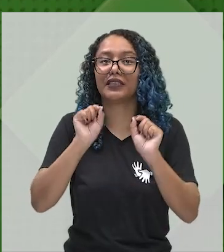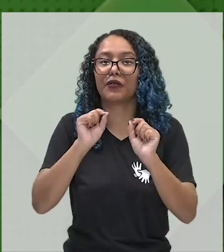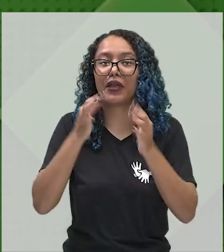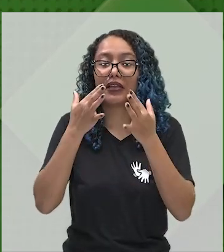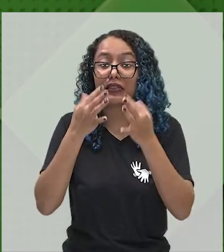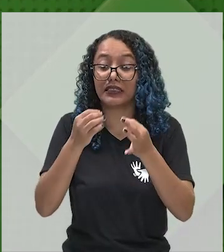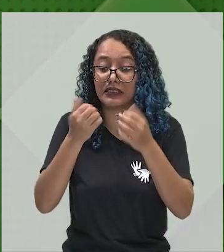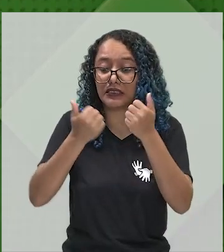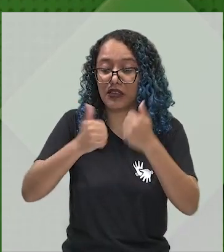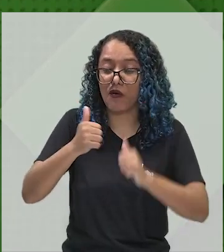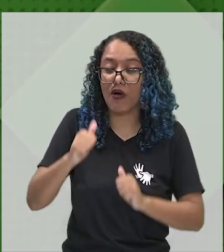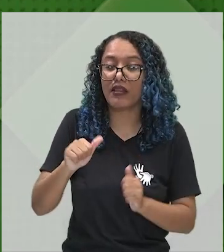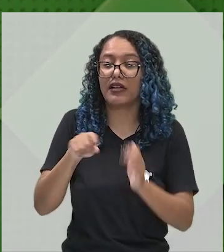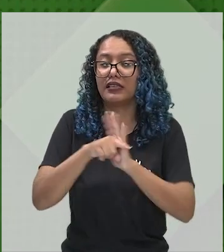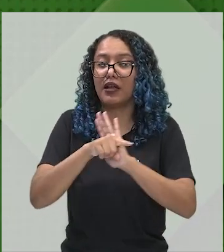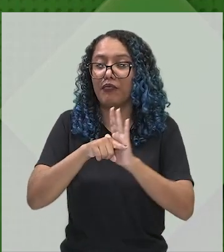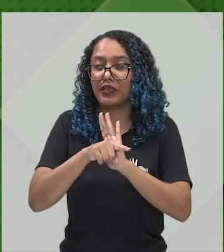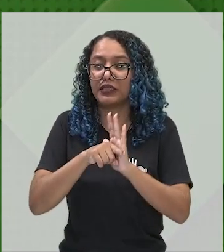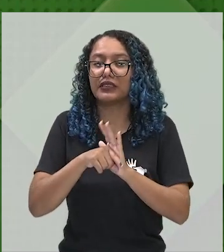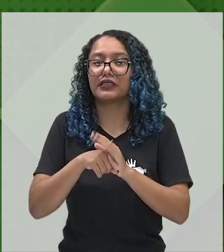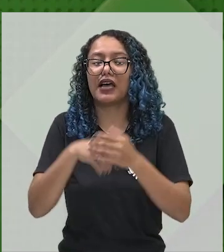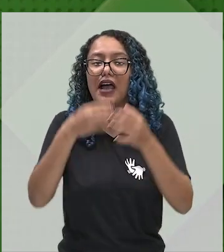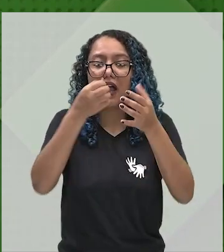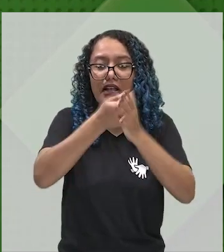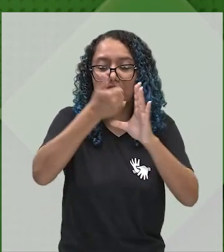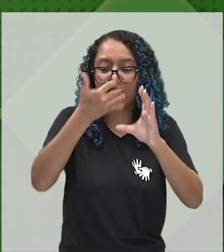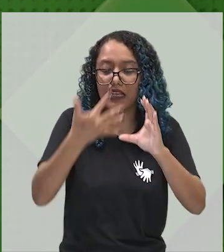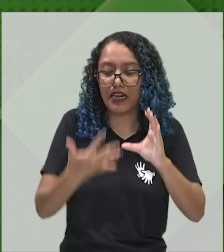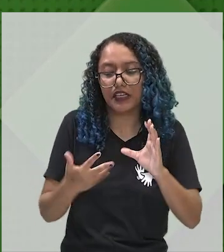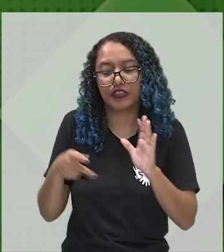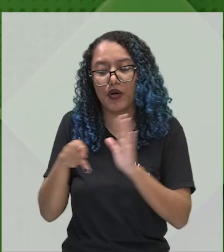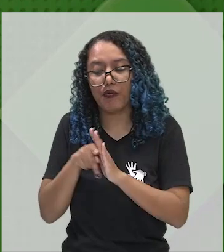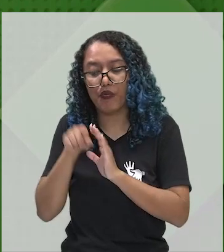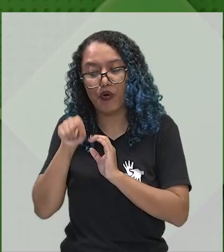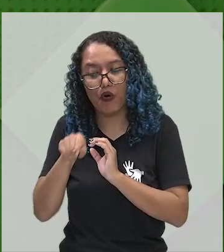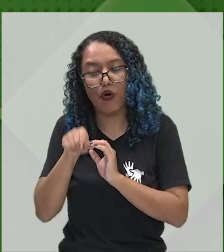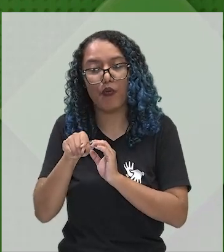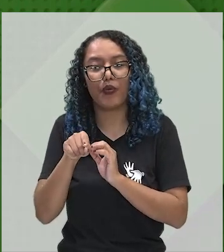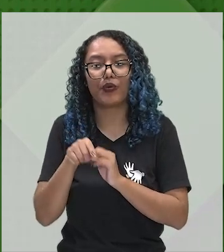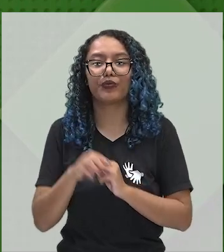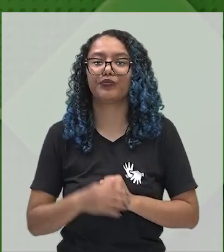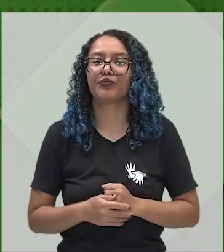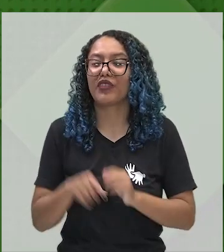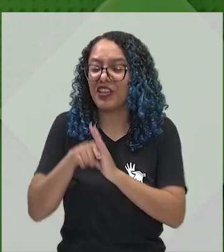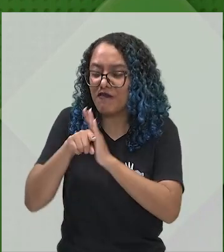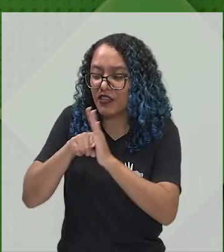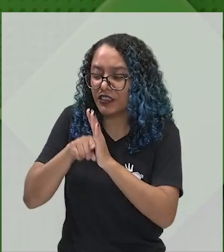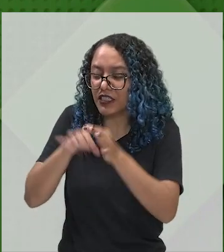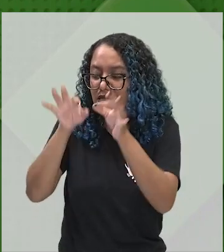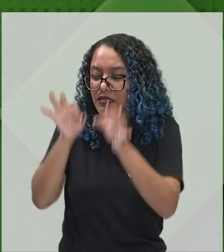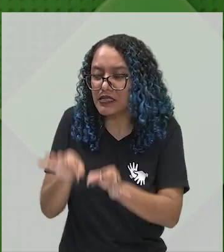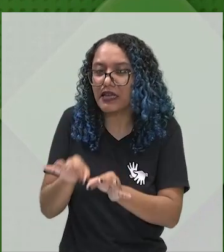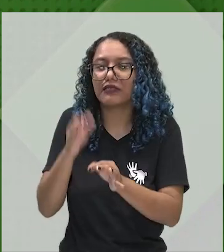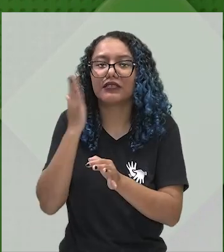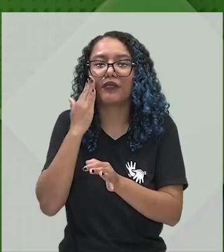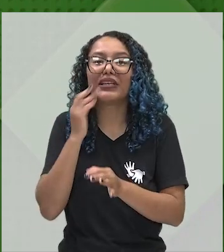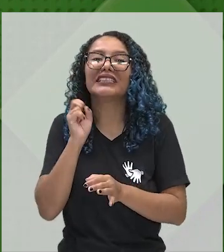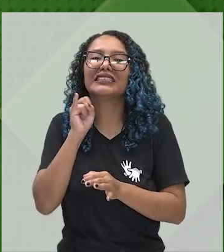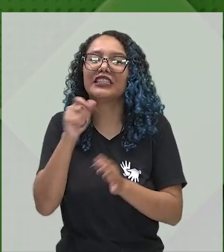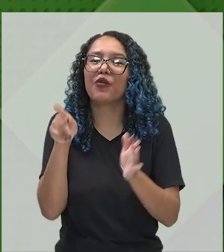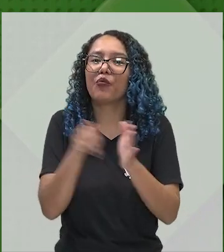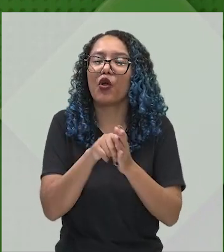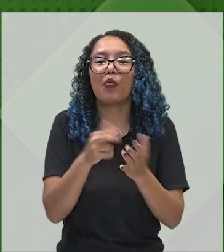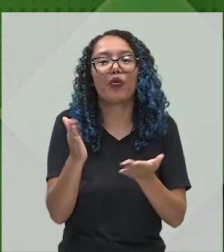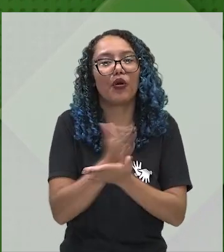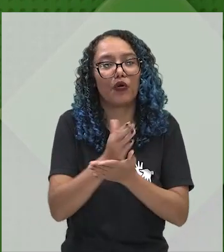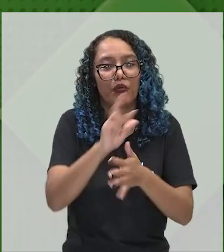observar algumas características que esse ser vivo tem, para então a gente dizer se ele pertence ou não a uma espécie,